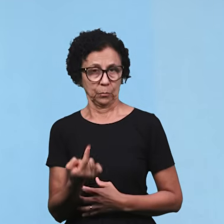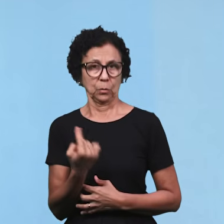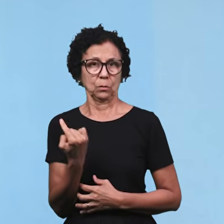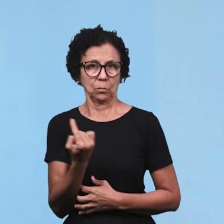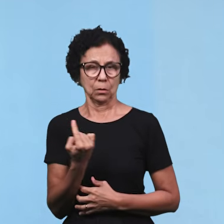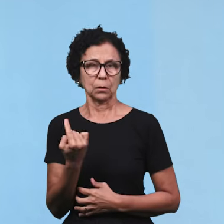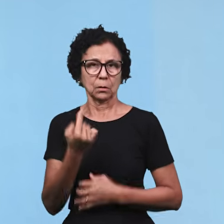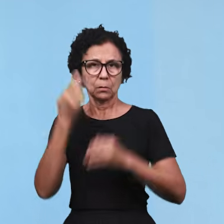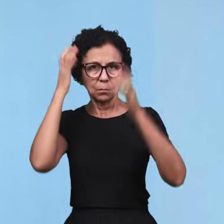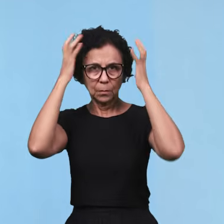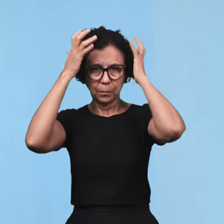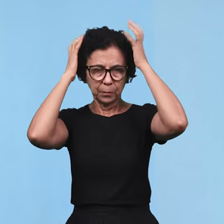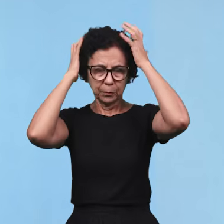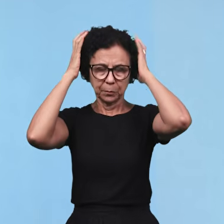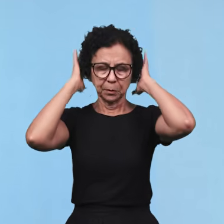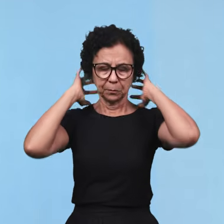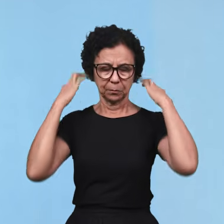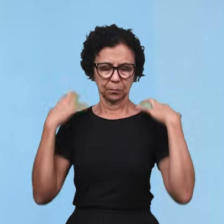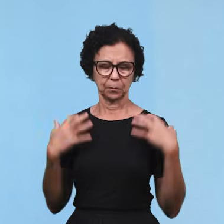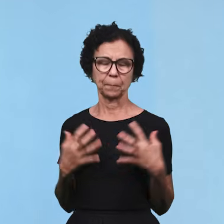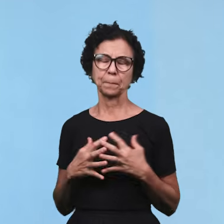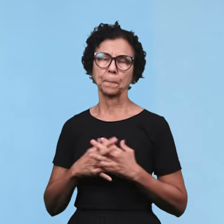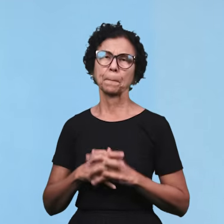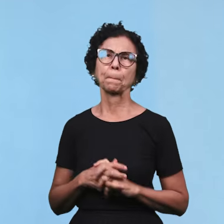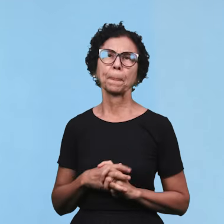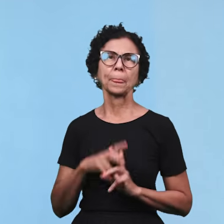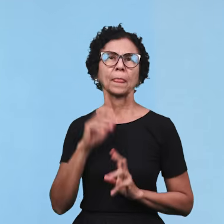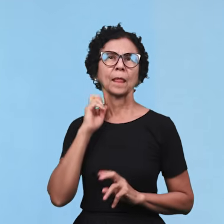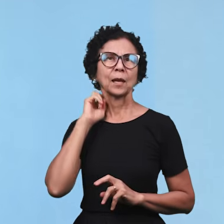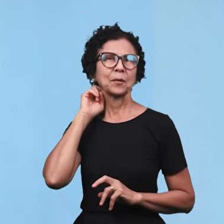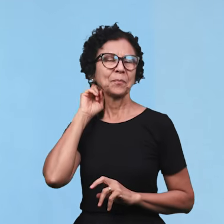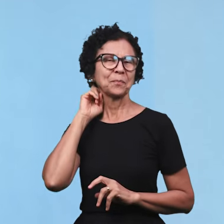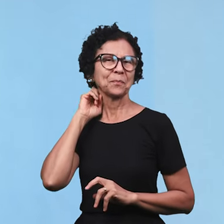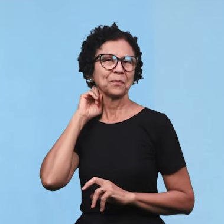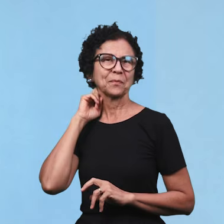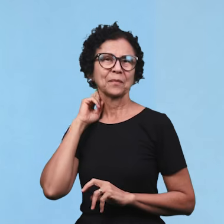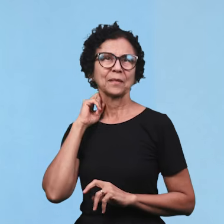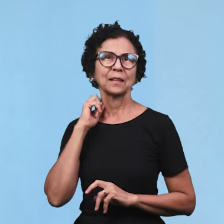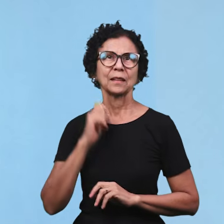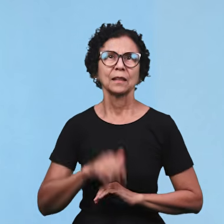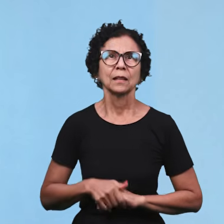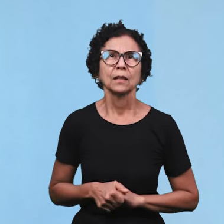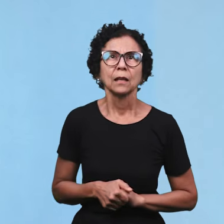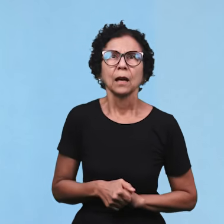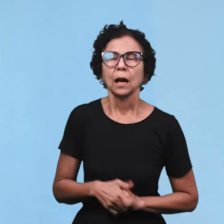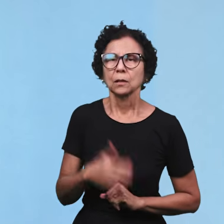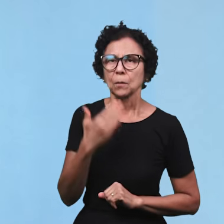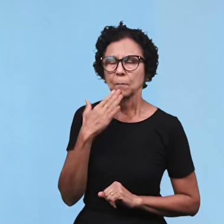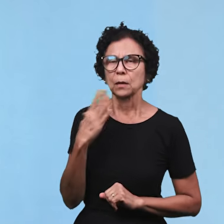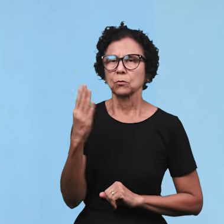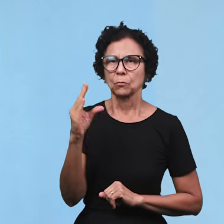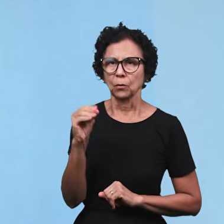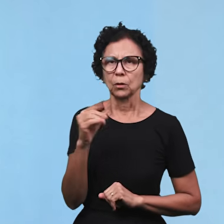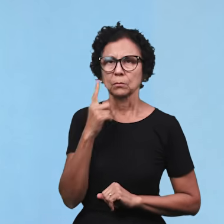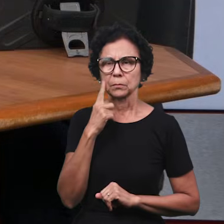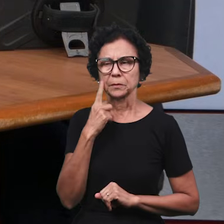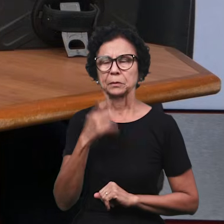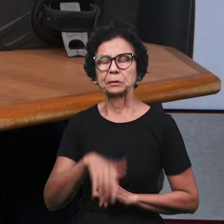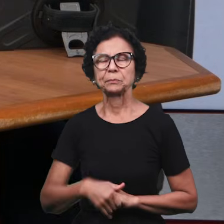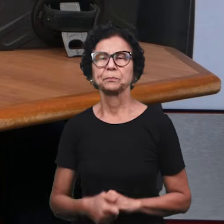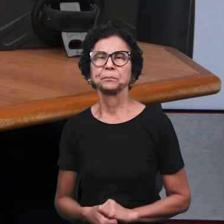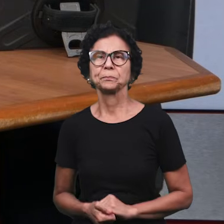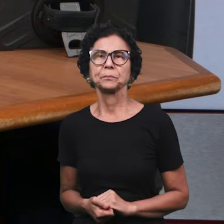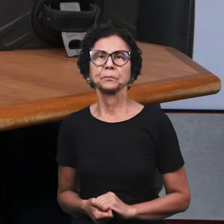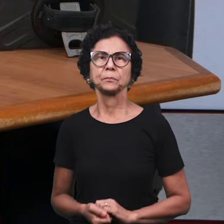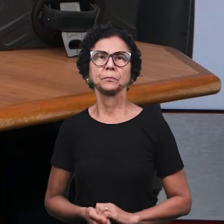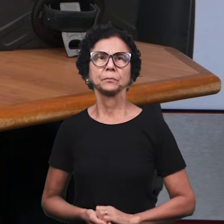sozinhos em casa. E aí a gente sempre vai acompanhando o paciente ali, pedindo fotos para ele. E o processo cicatricial é bem tranquilo. E